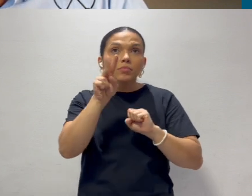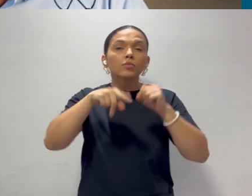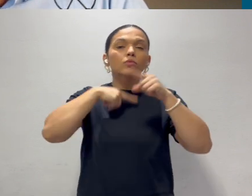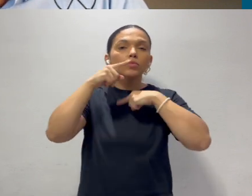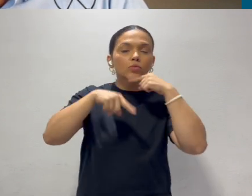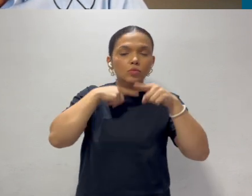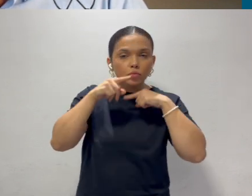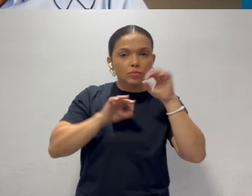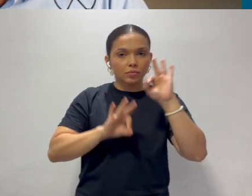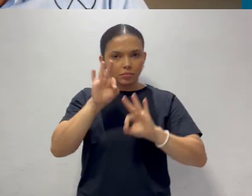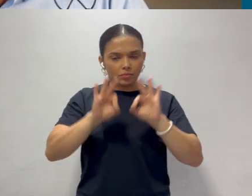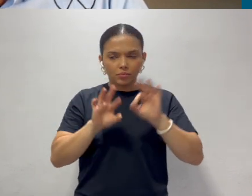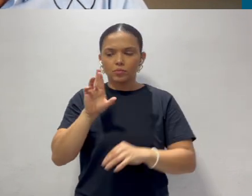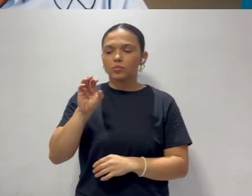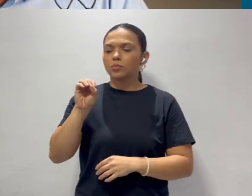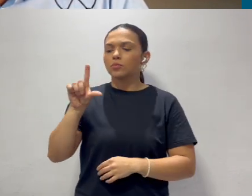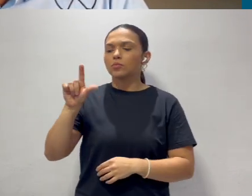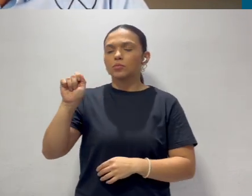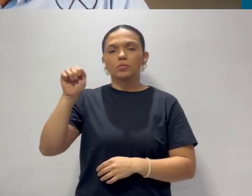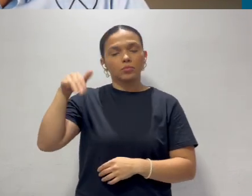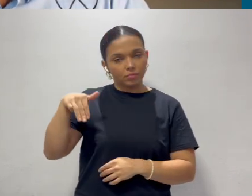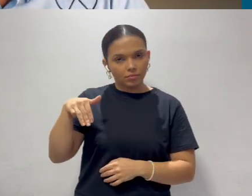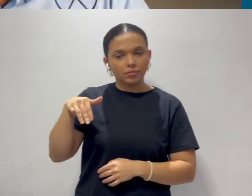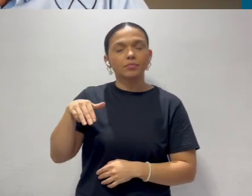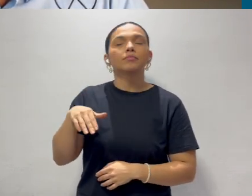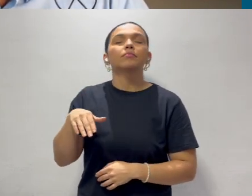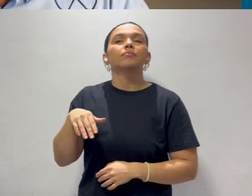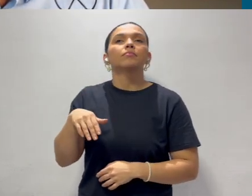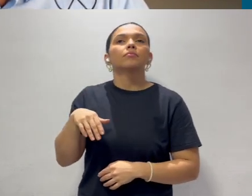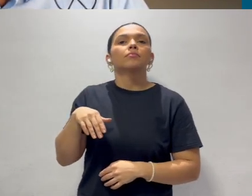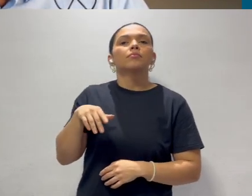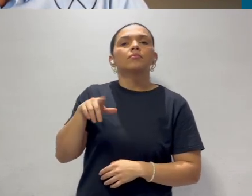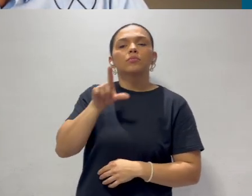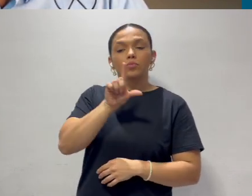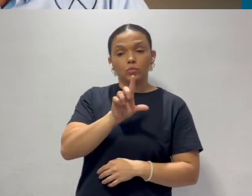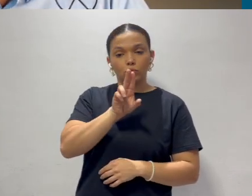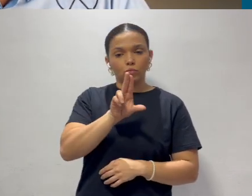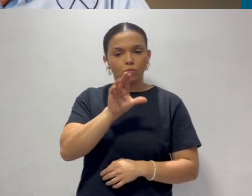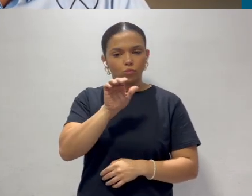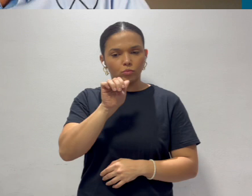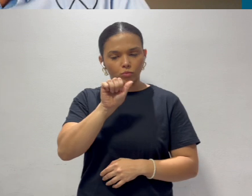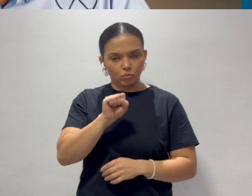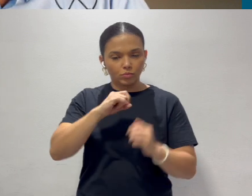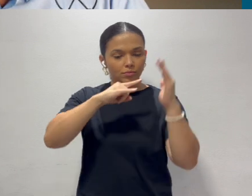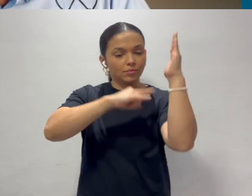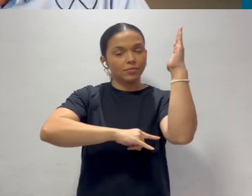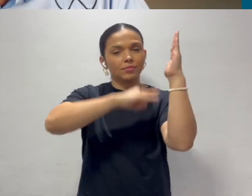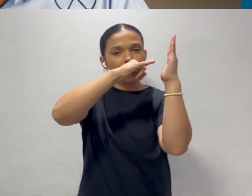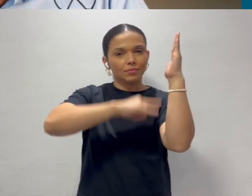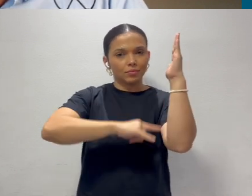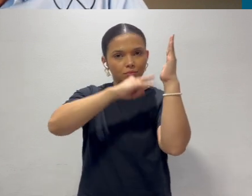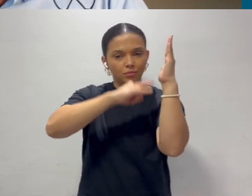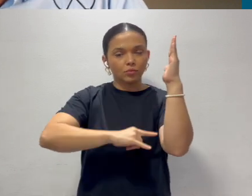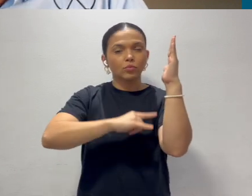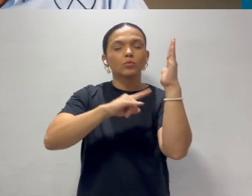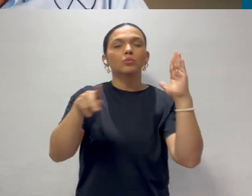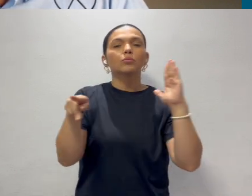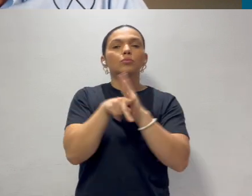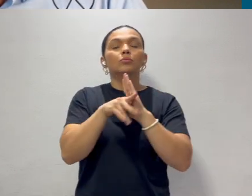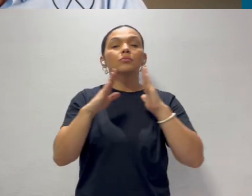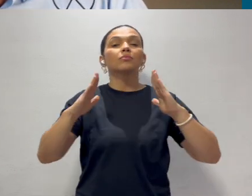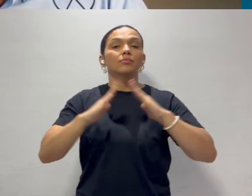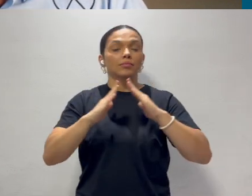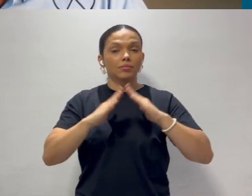dúvidas. Enquanto o Roland prepara o site, o Lucas, da Elevadores para